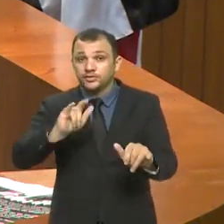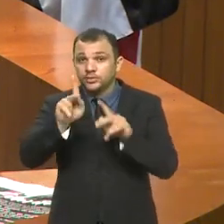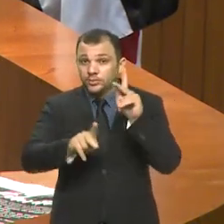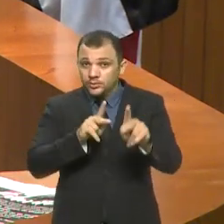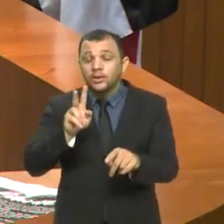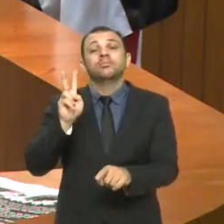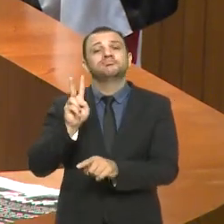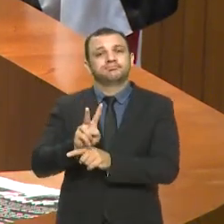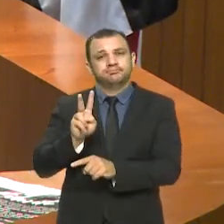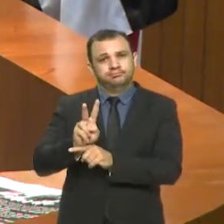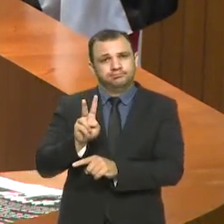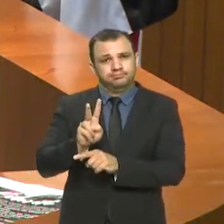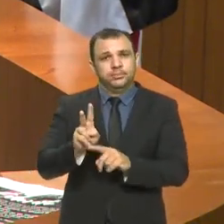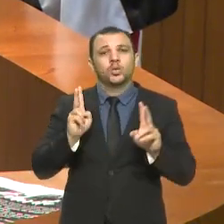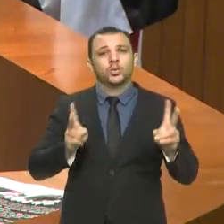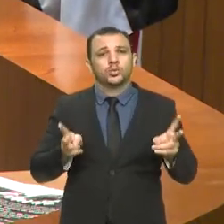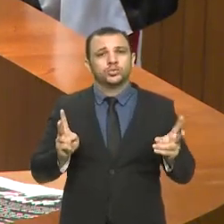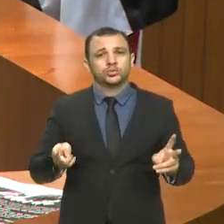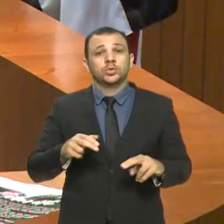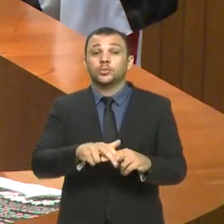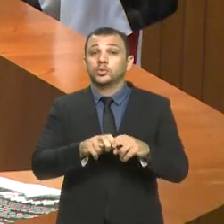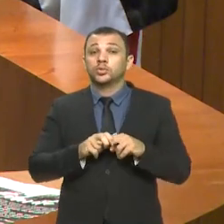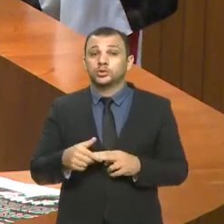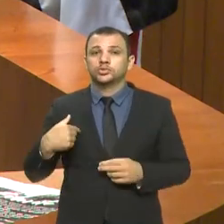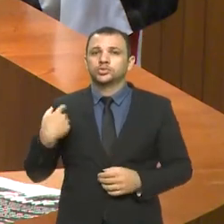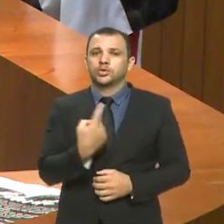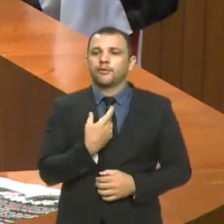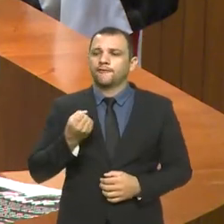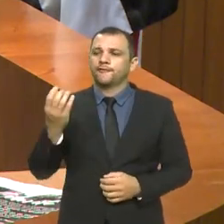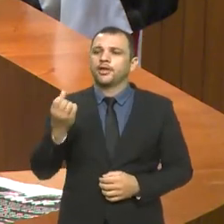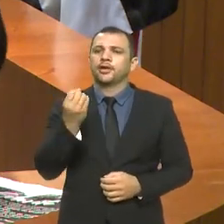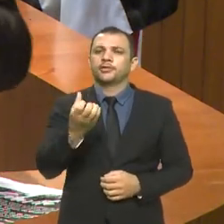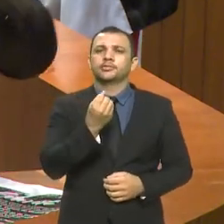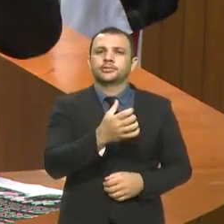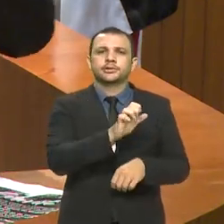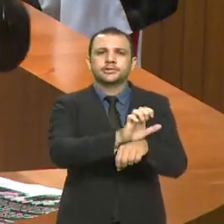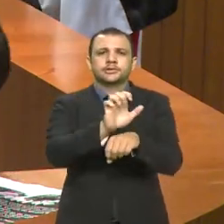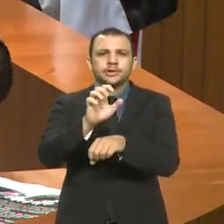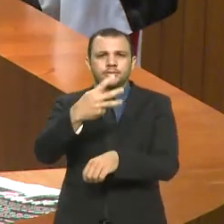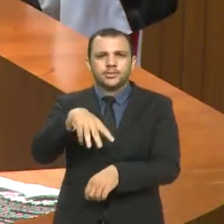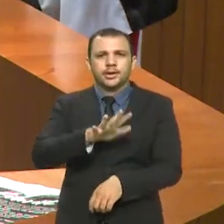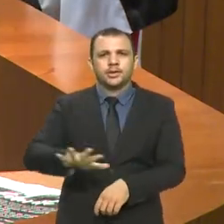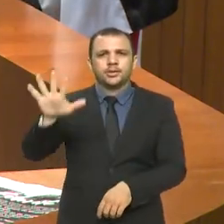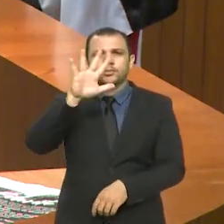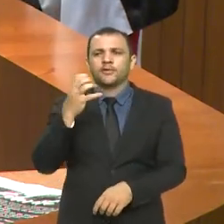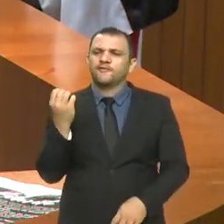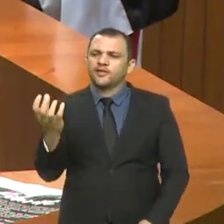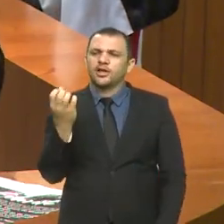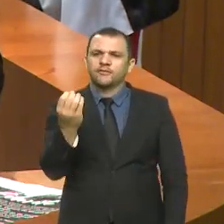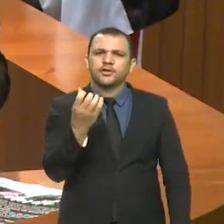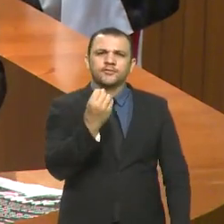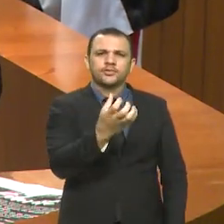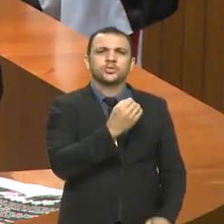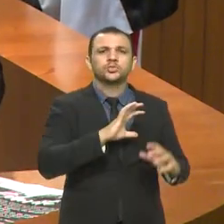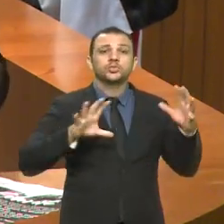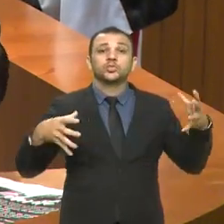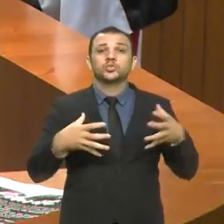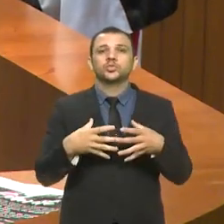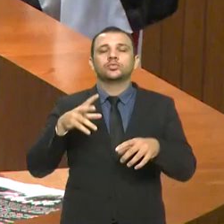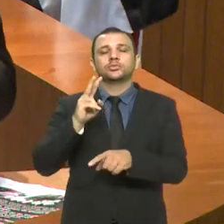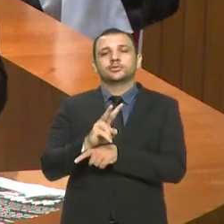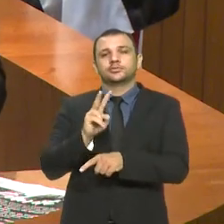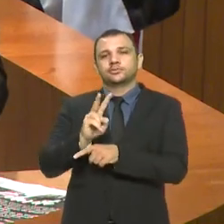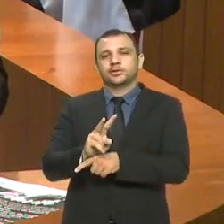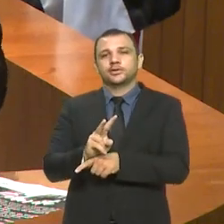que temos percorrido o Maranhão com a caravana da esperança. Percorrendo o Maranhão, acompanhando